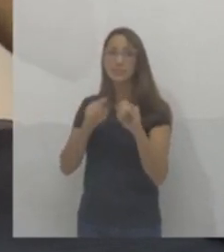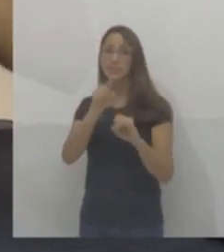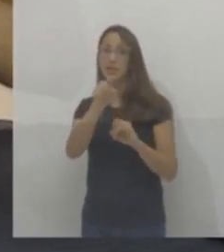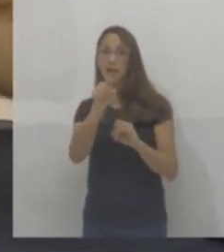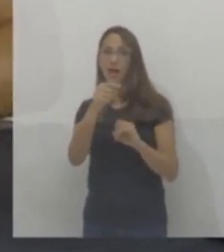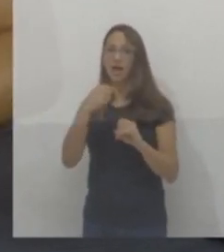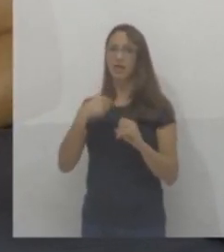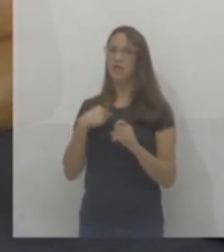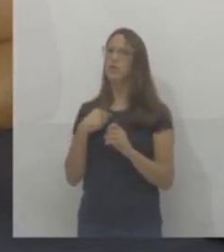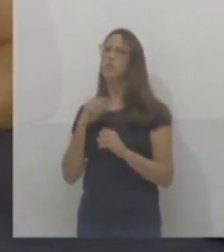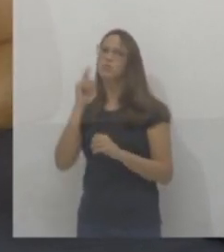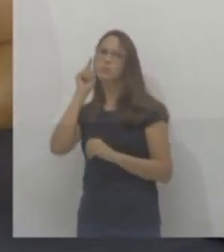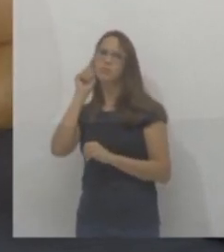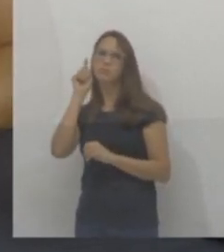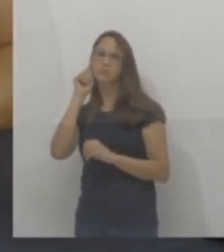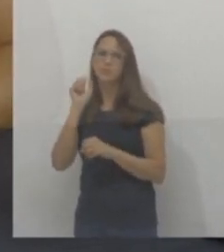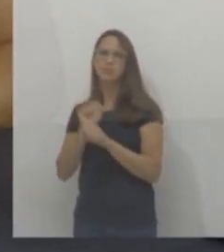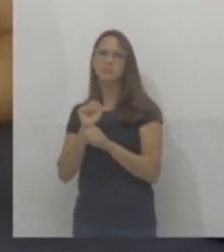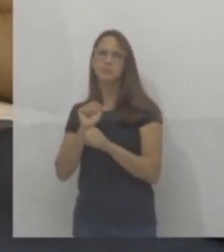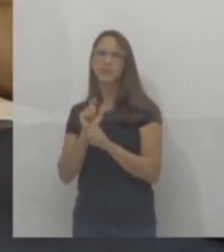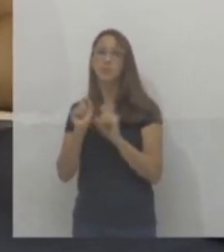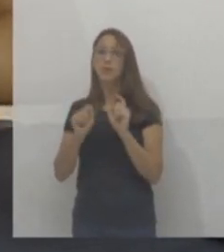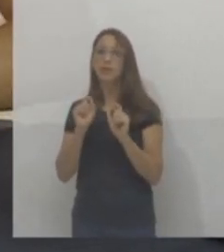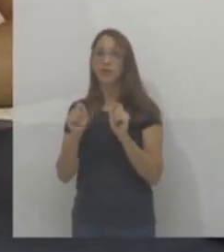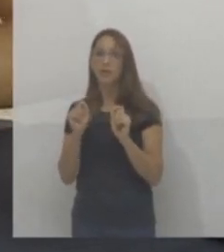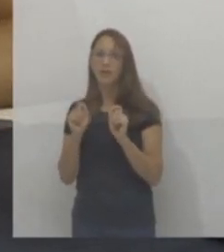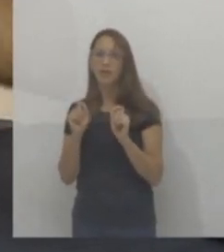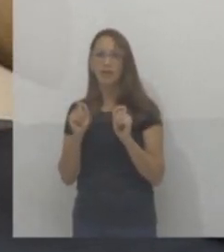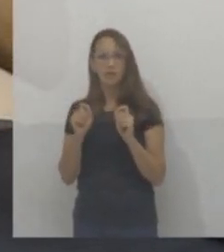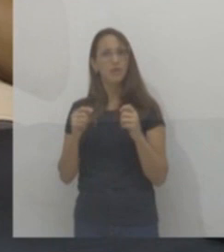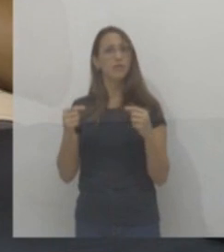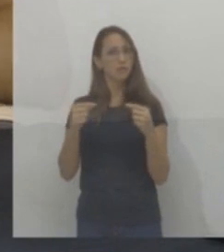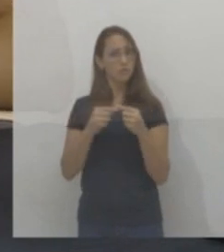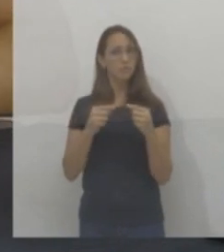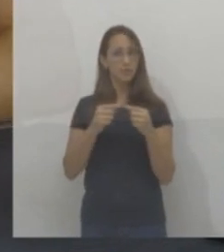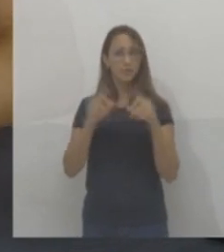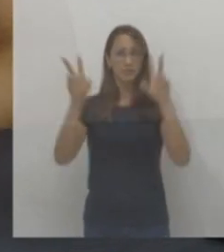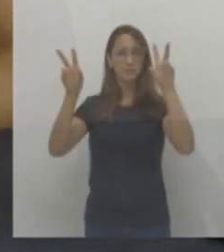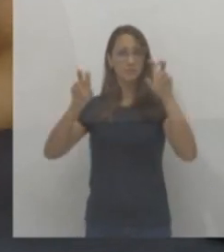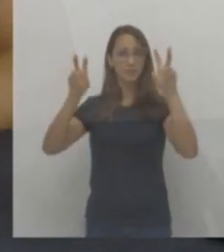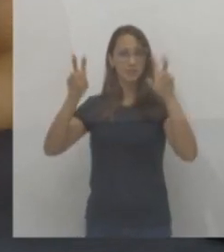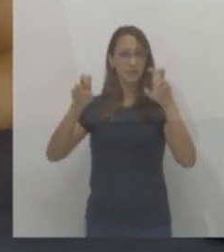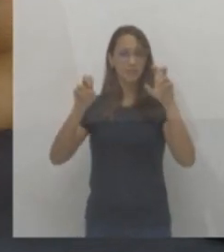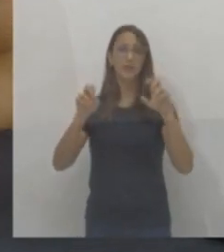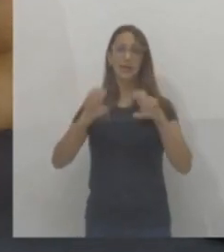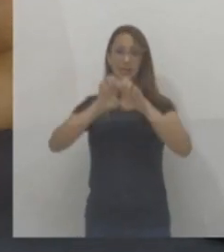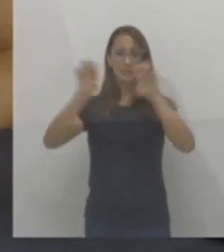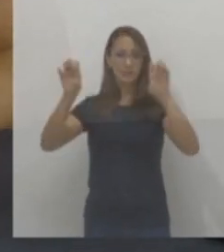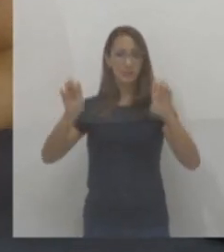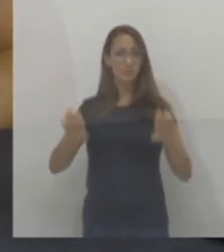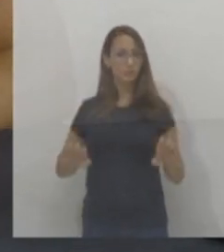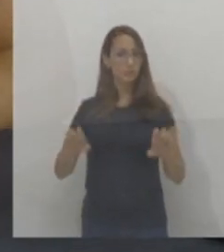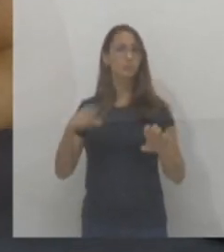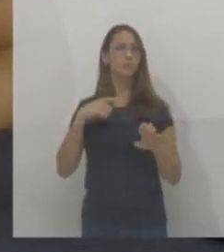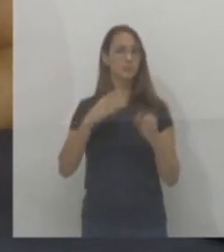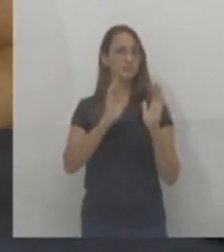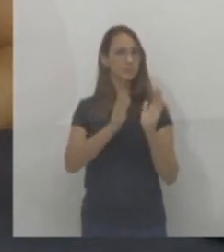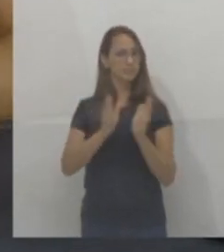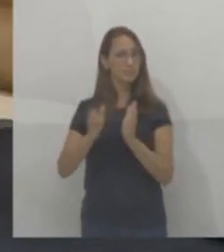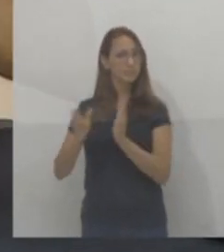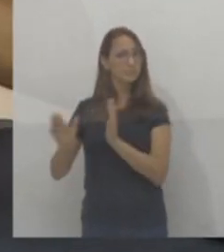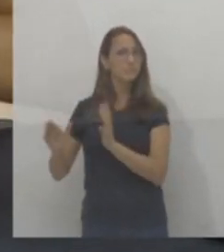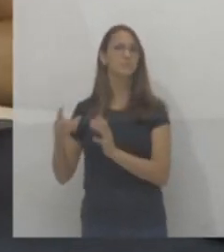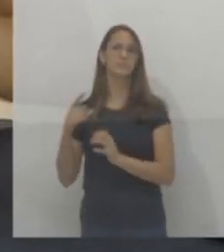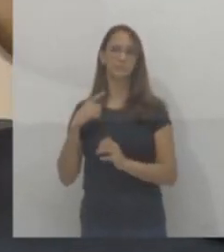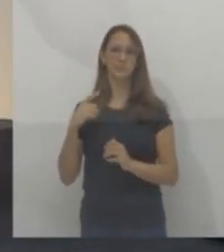é condicional. Muito bem? Então, a first conditional, ela segue uma estrutura que nós vamos ver agora,